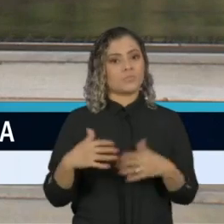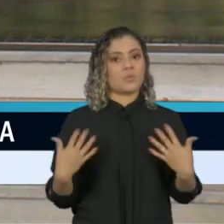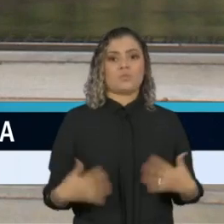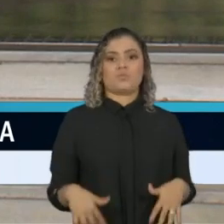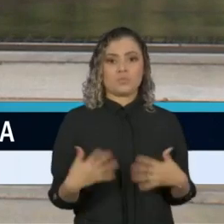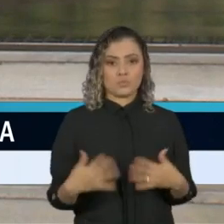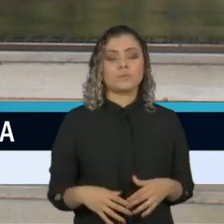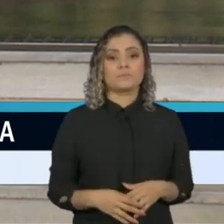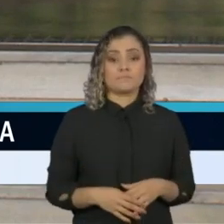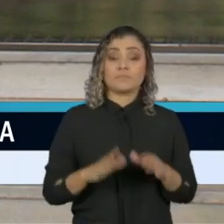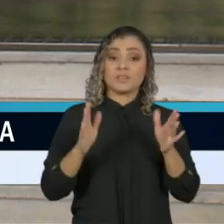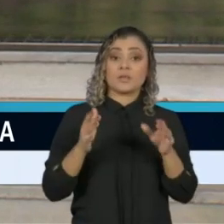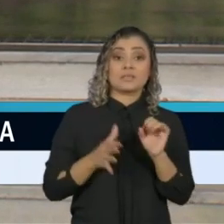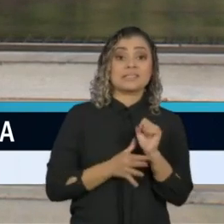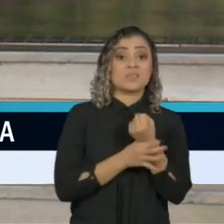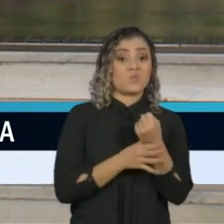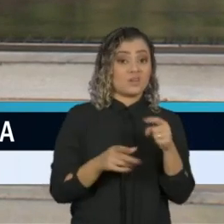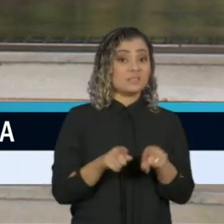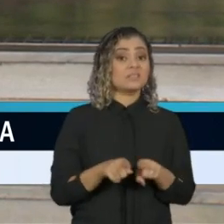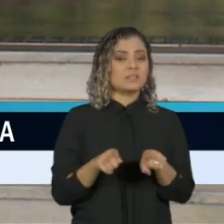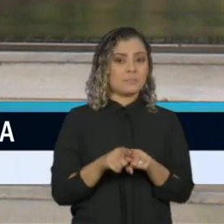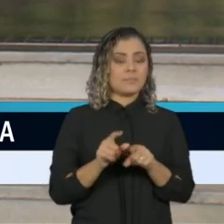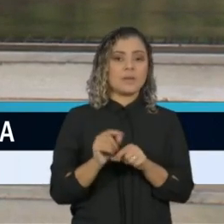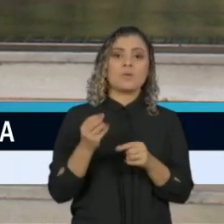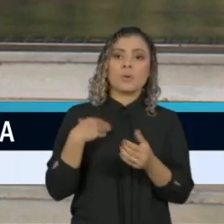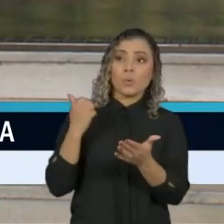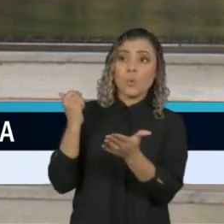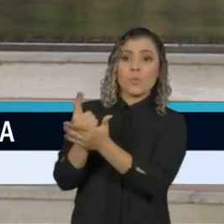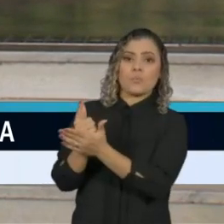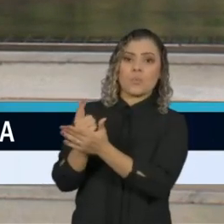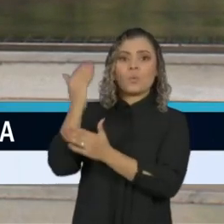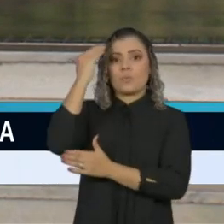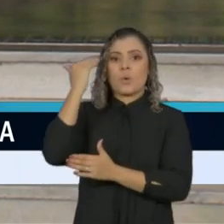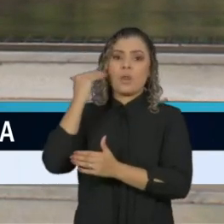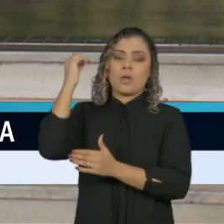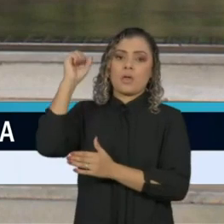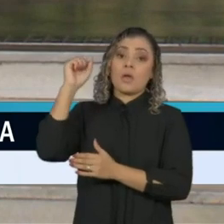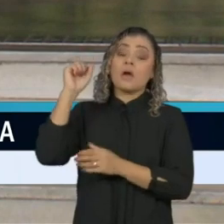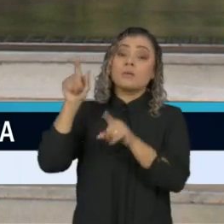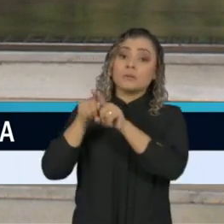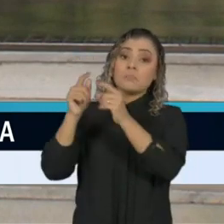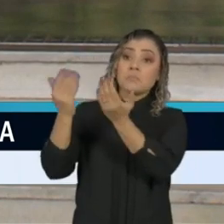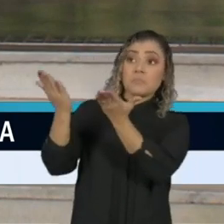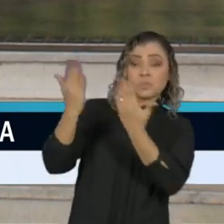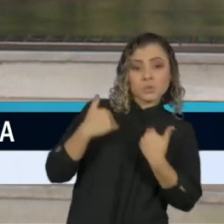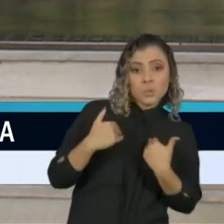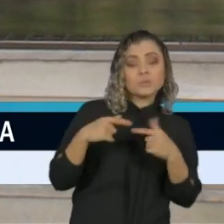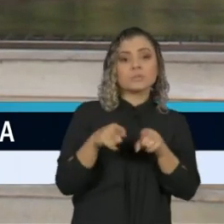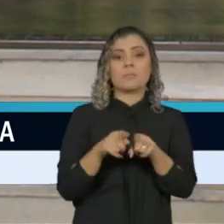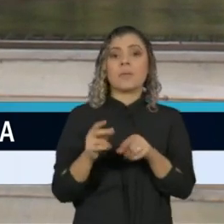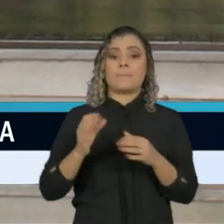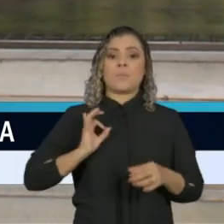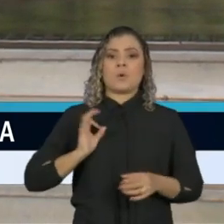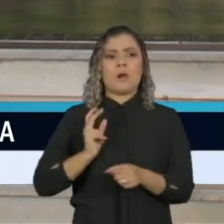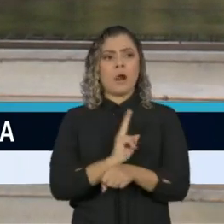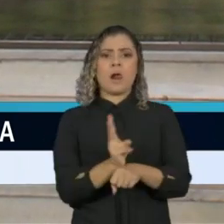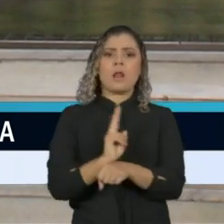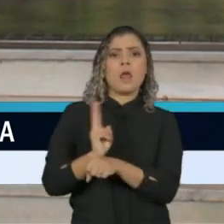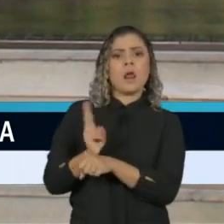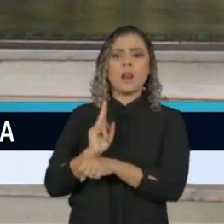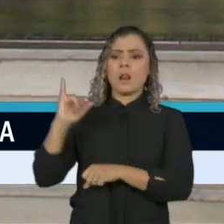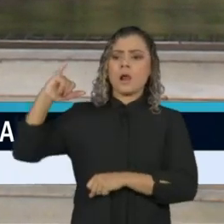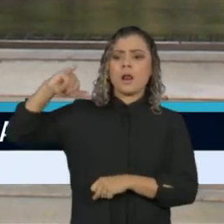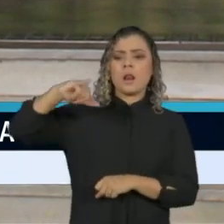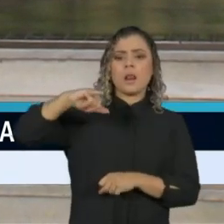inigualável, inclusive de segurança, de reserva e segurança, incluindo o acompanhamento policial de toda essa